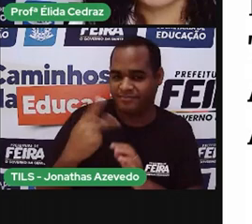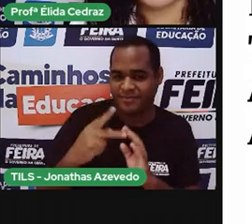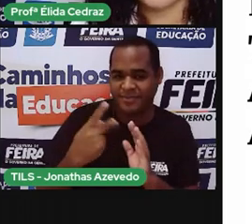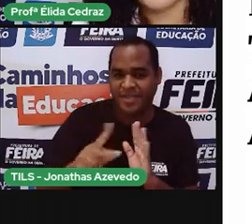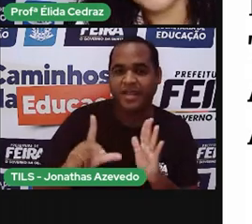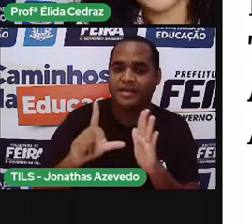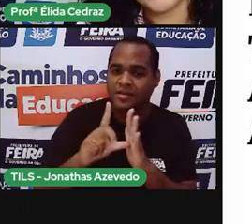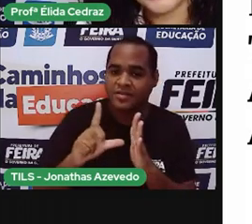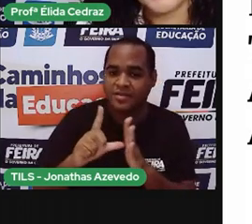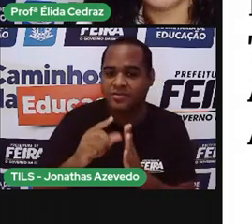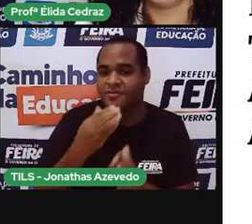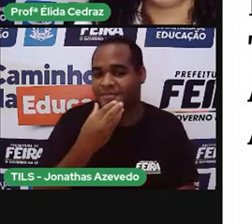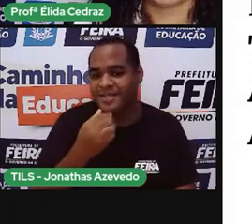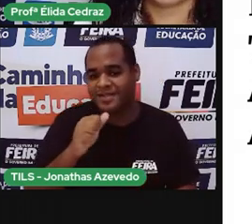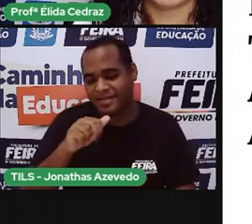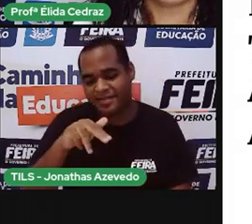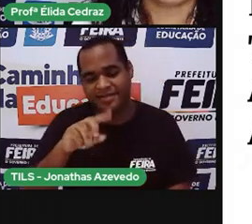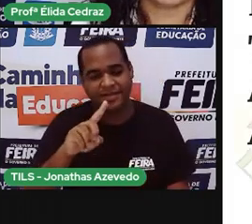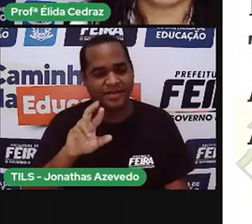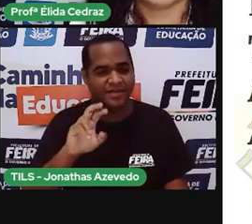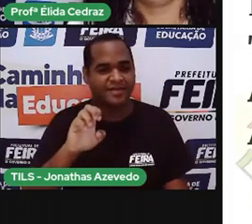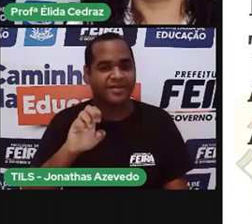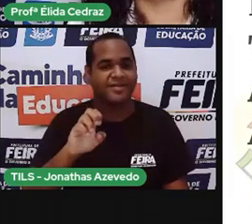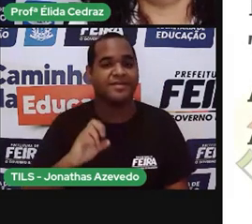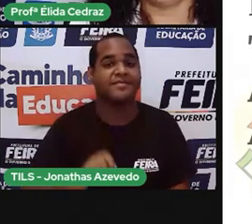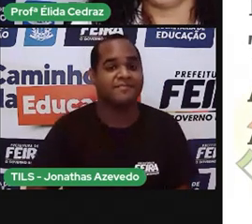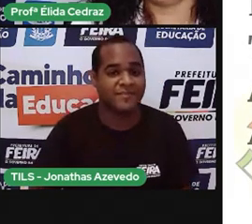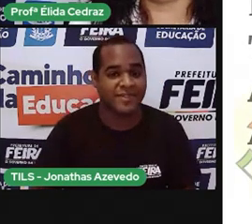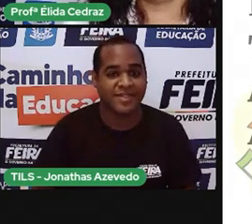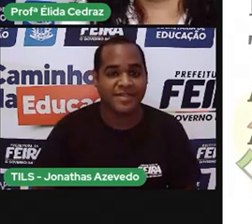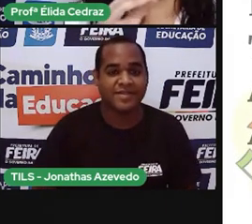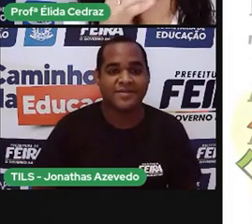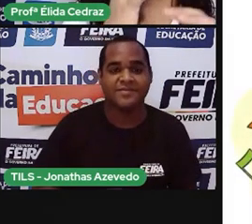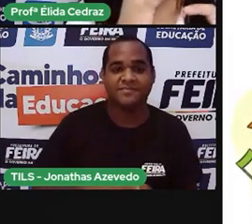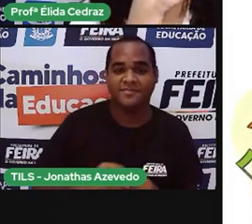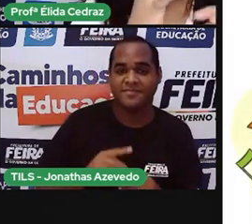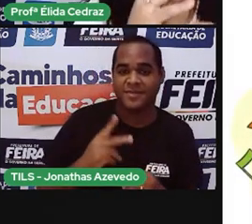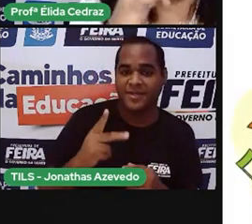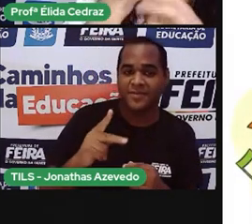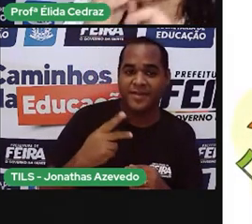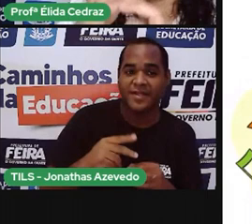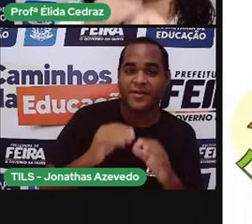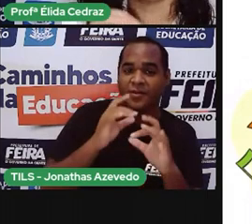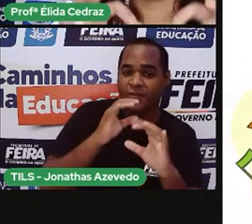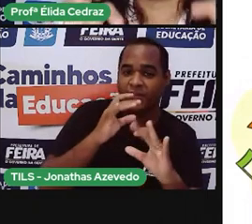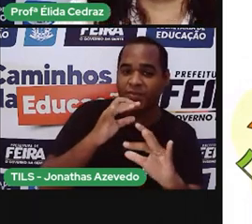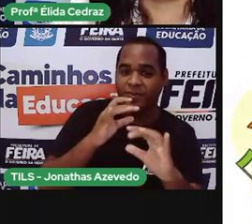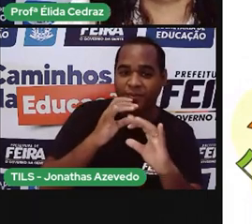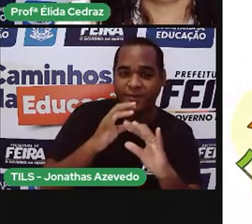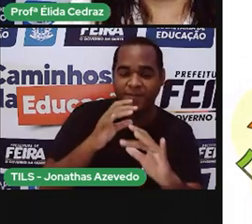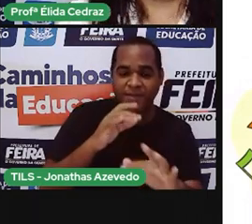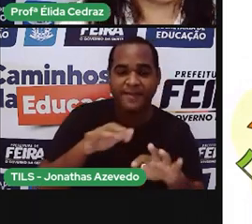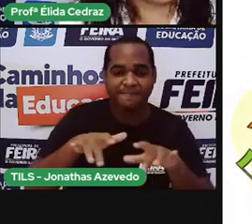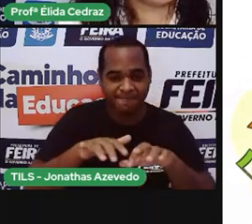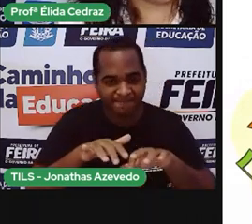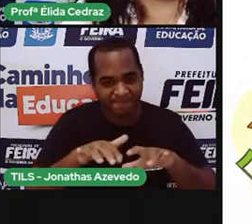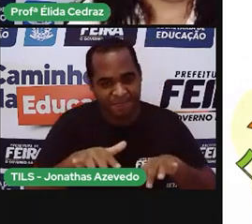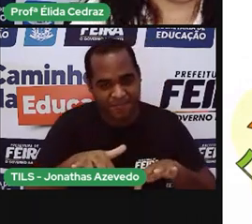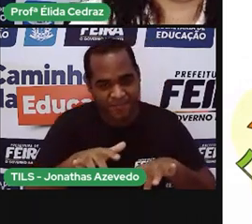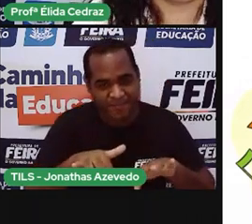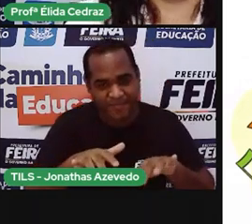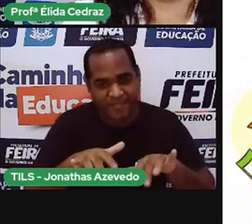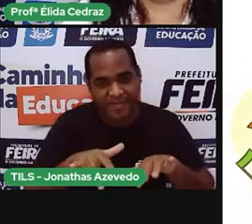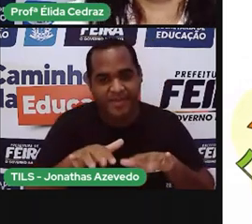olé, ai olé. Foi na loja do Mestre André, tiruliruli, um pifarito, plim, plim, plim,